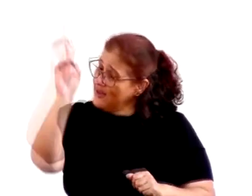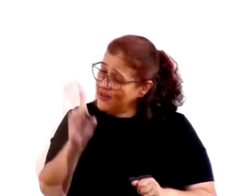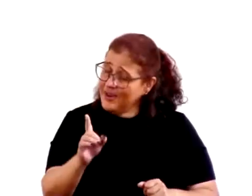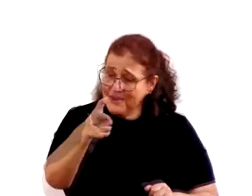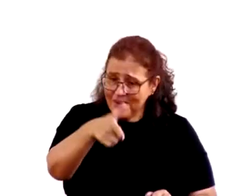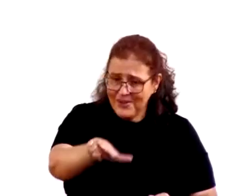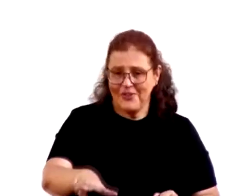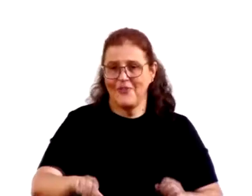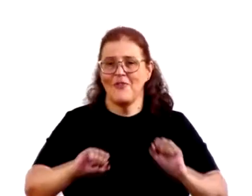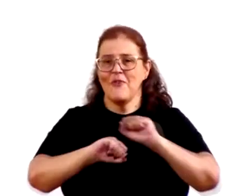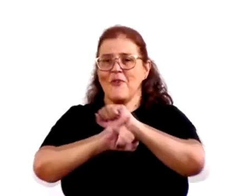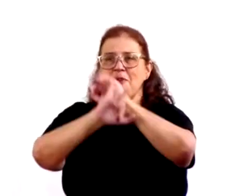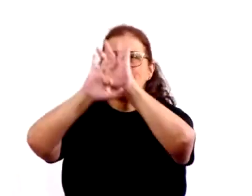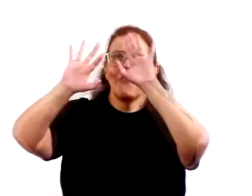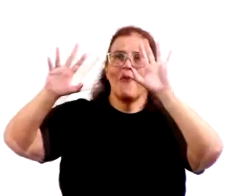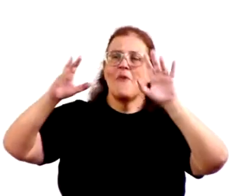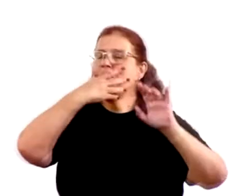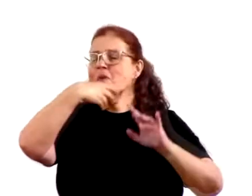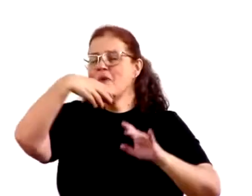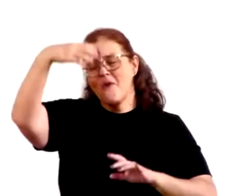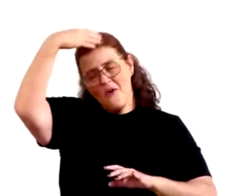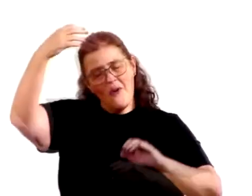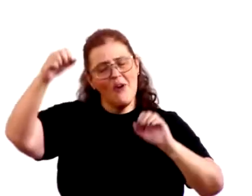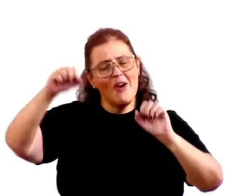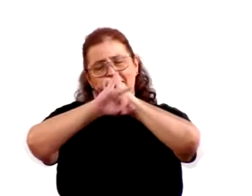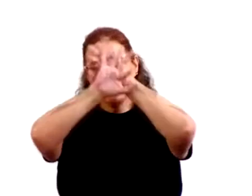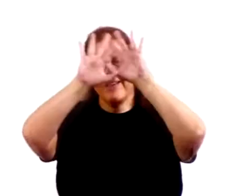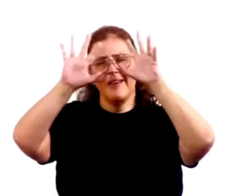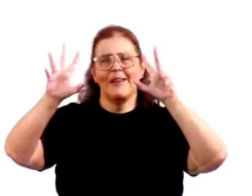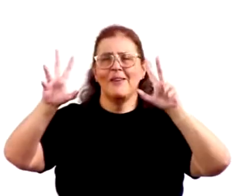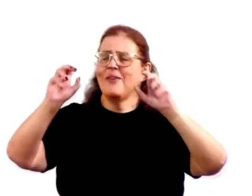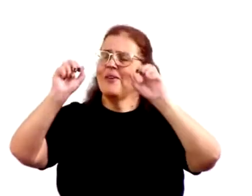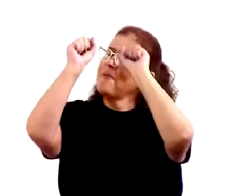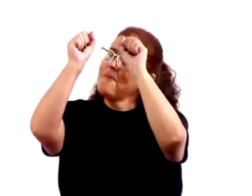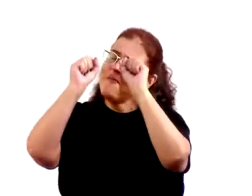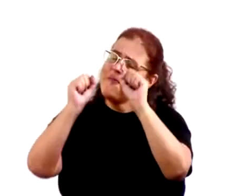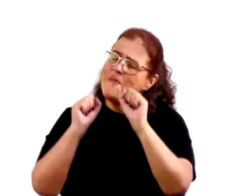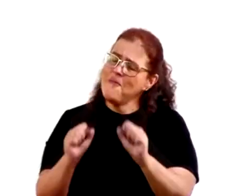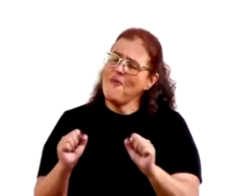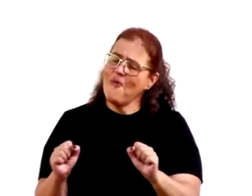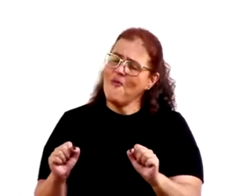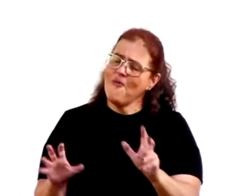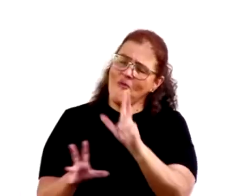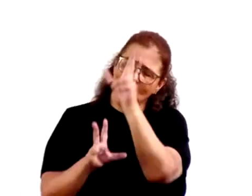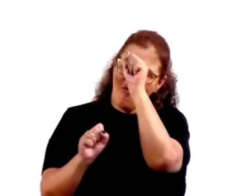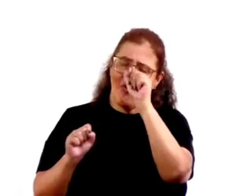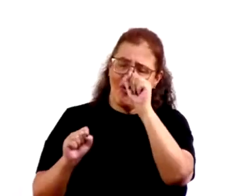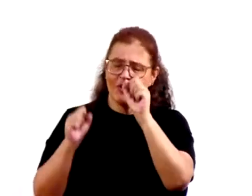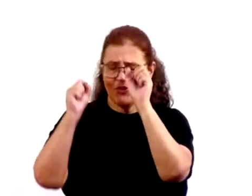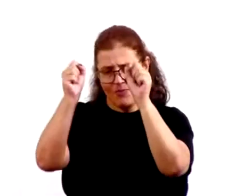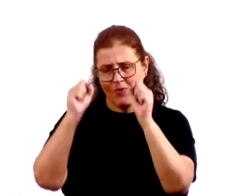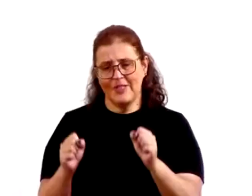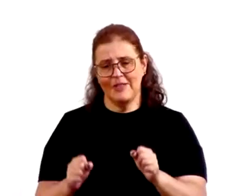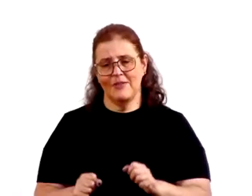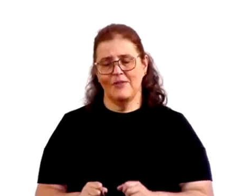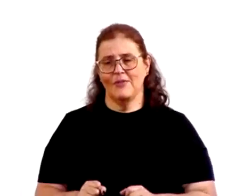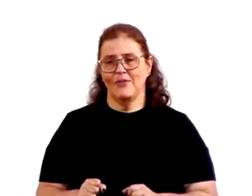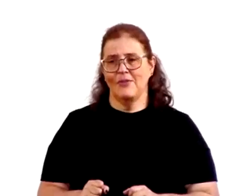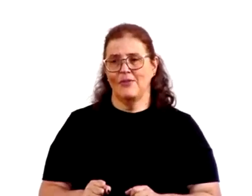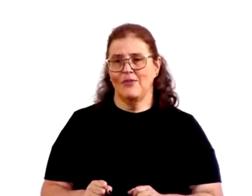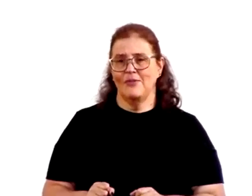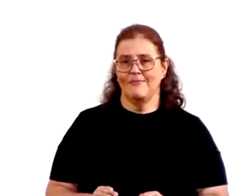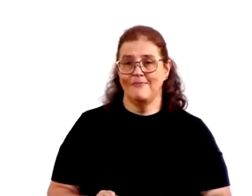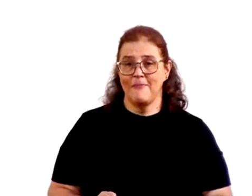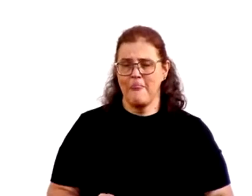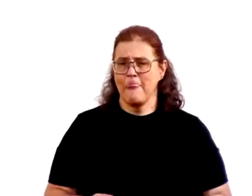rei da glória? O Senhor, forte e poderoso, poderoso nas batalhas. Portas, levantem as